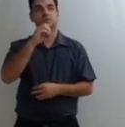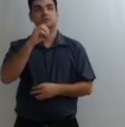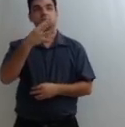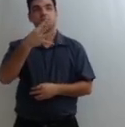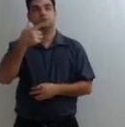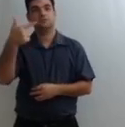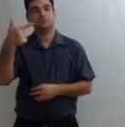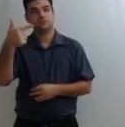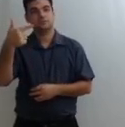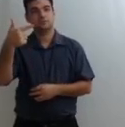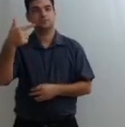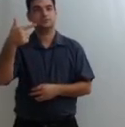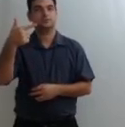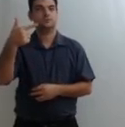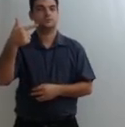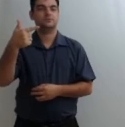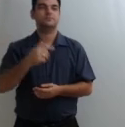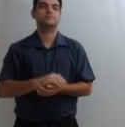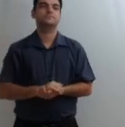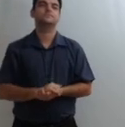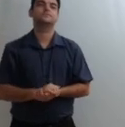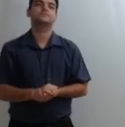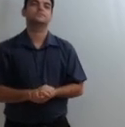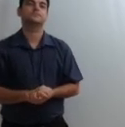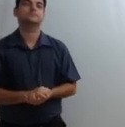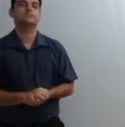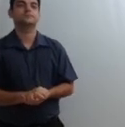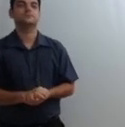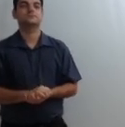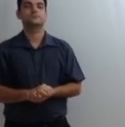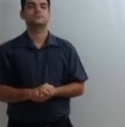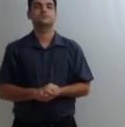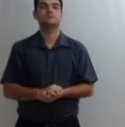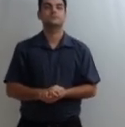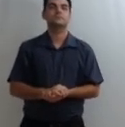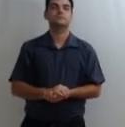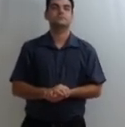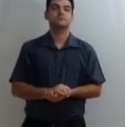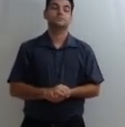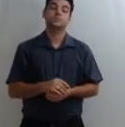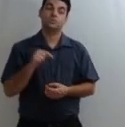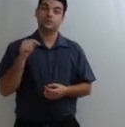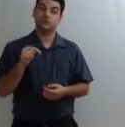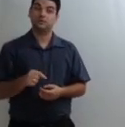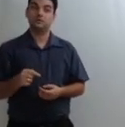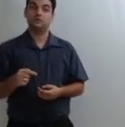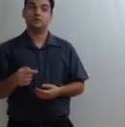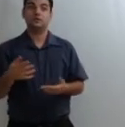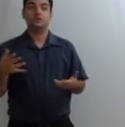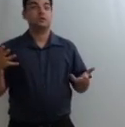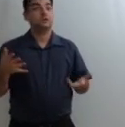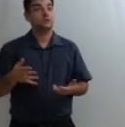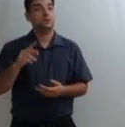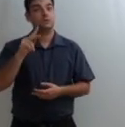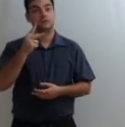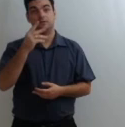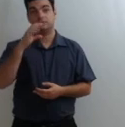Muito bem. Senhores, se trata de um habeas corpus decorrente